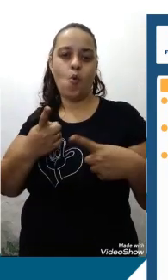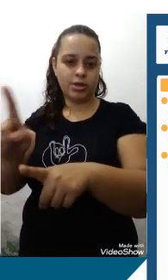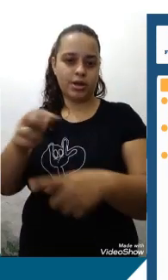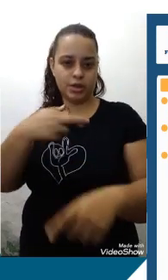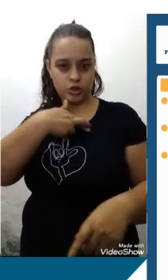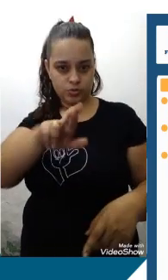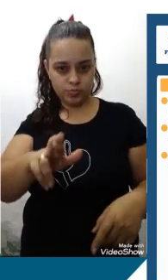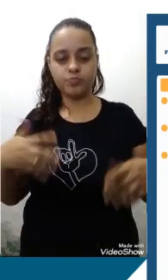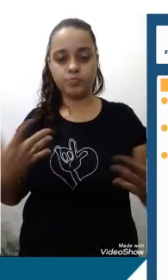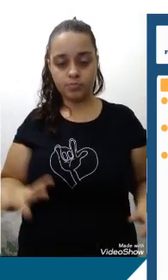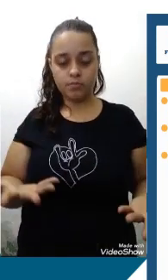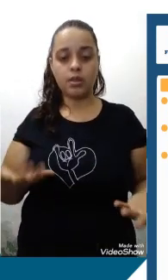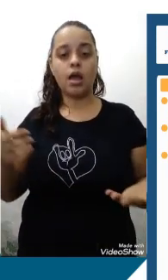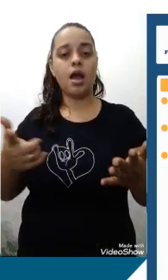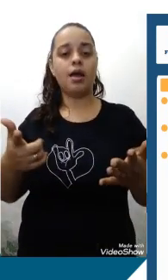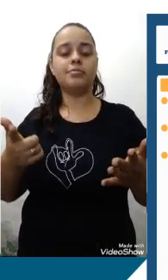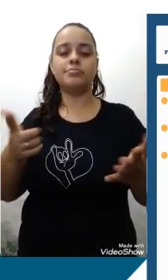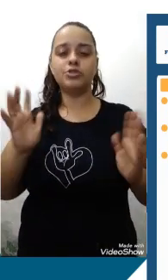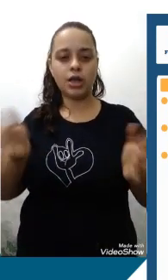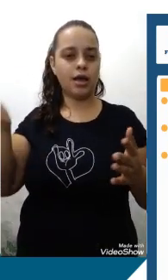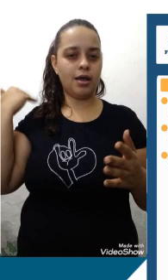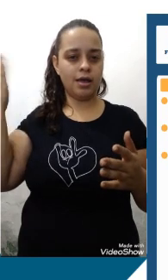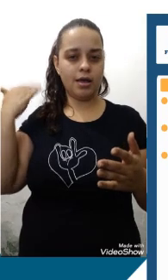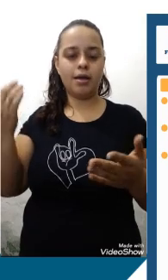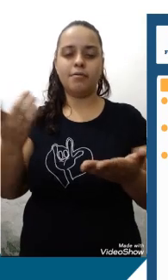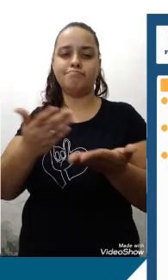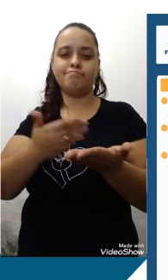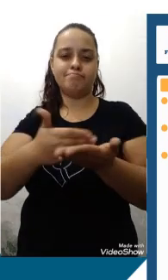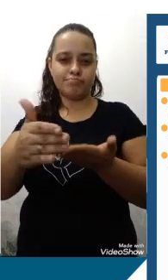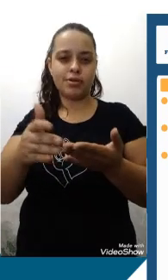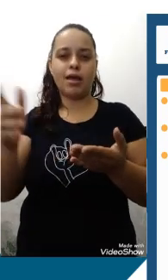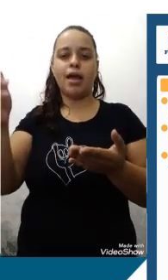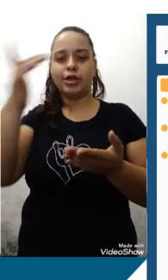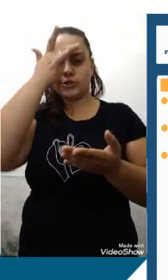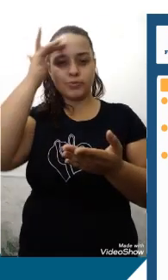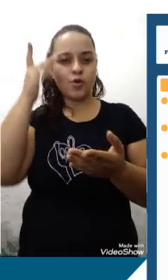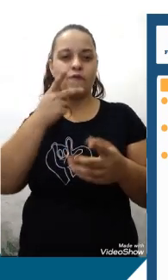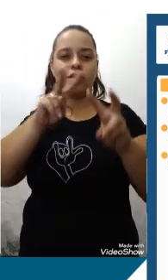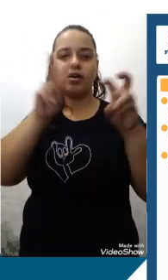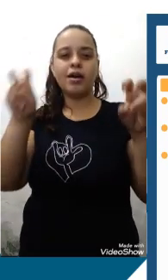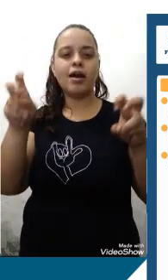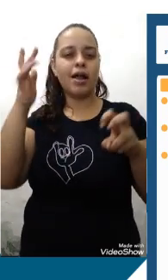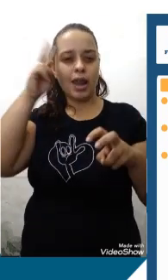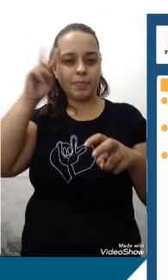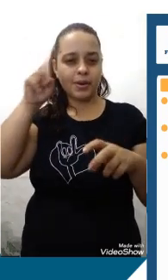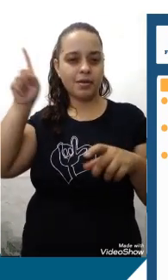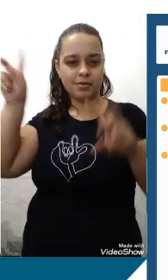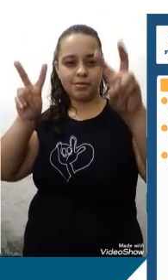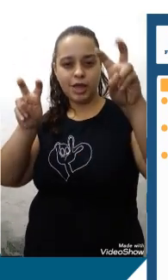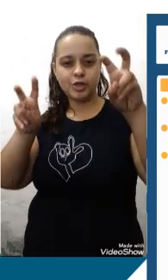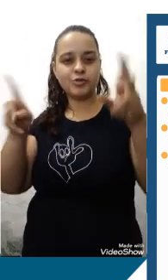do Camões, que falava já mais próximo para o final do século XVI em devastar as terras viciosas da África e da